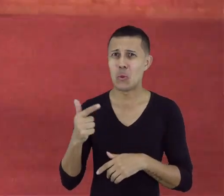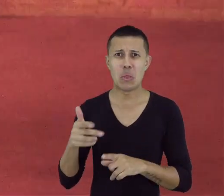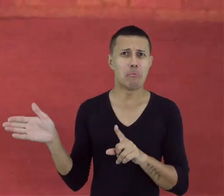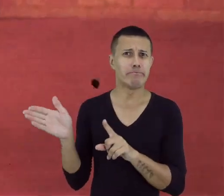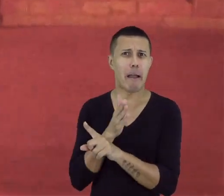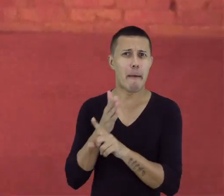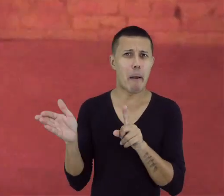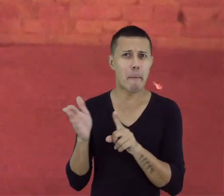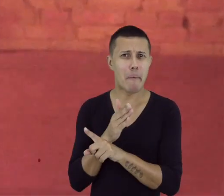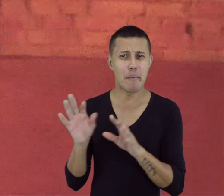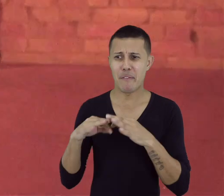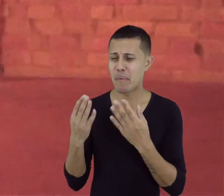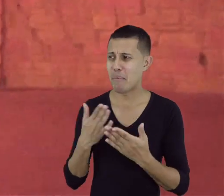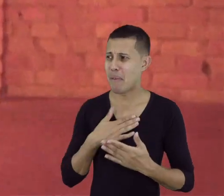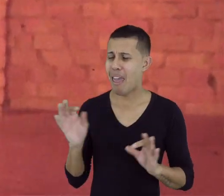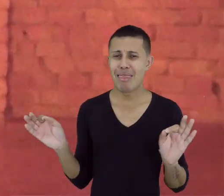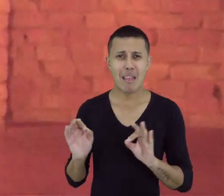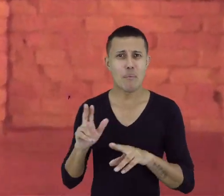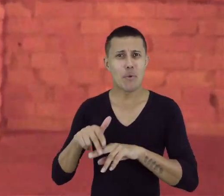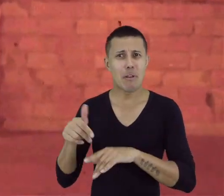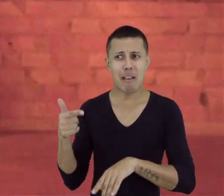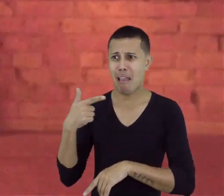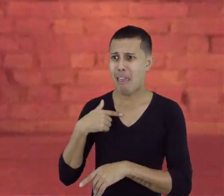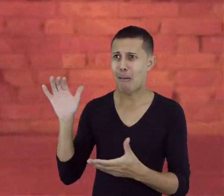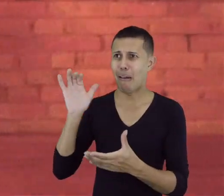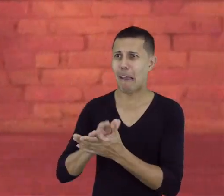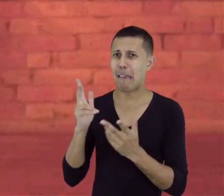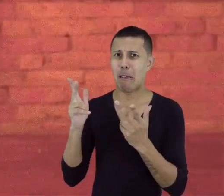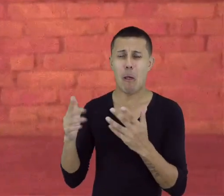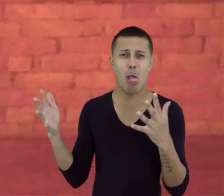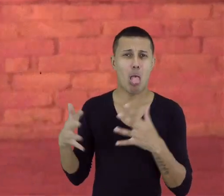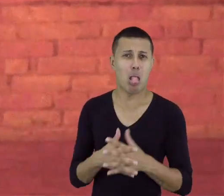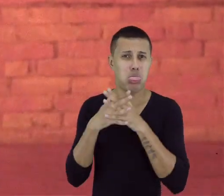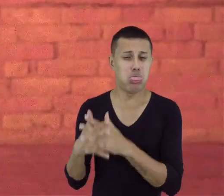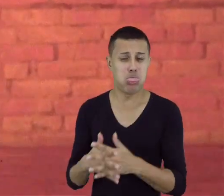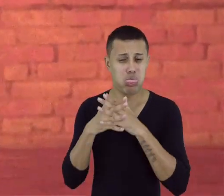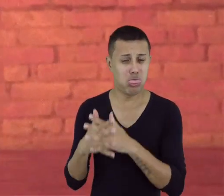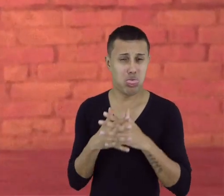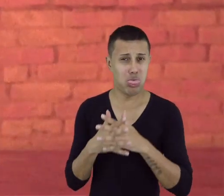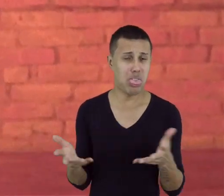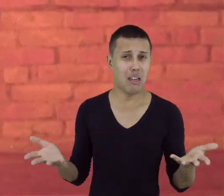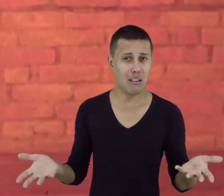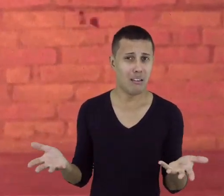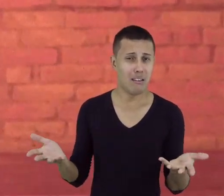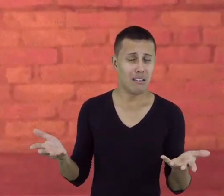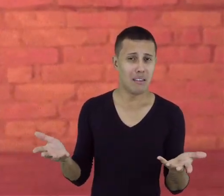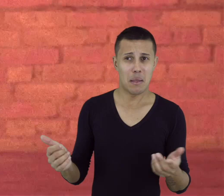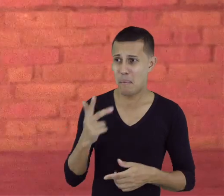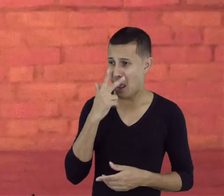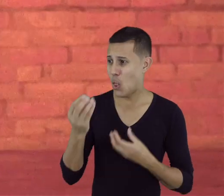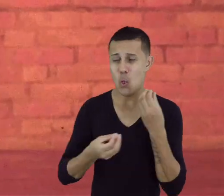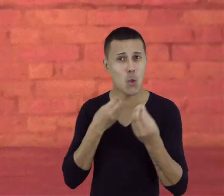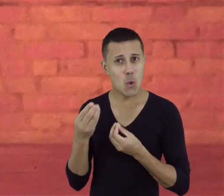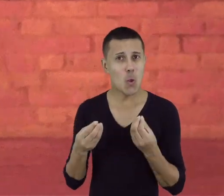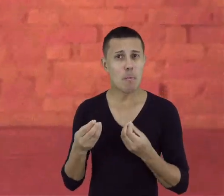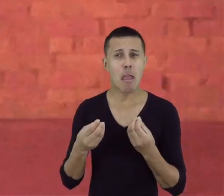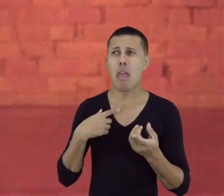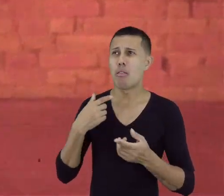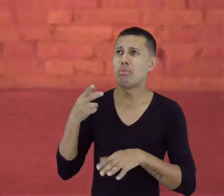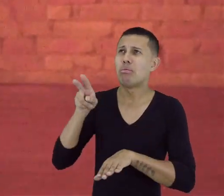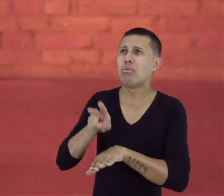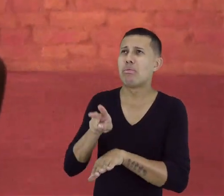de agressão ou de violência na minha família porque eu me meti numa relação tumultuada como essa. como é que eu fui parar lá? E acho que isso foi até a razão de muito